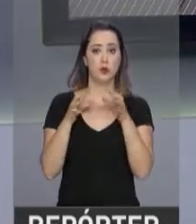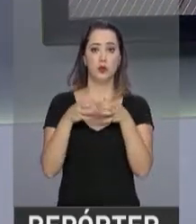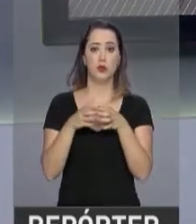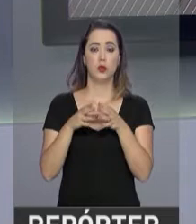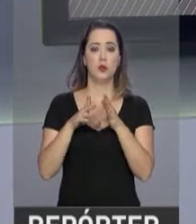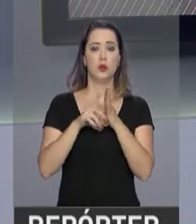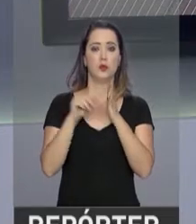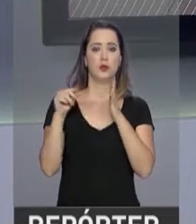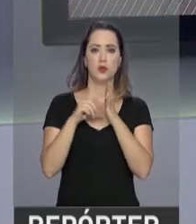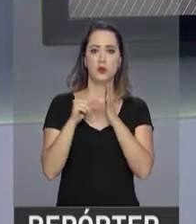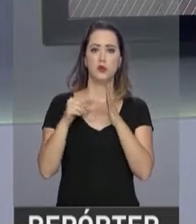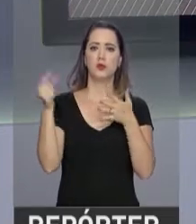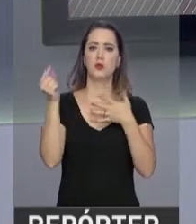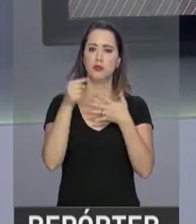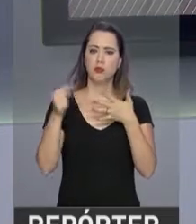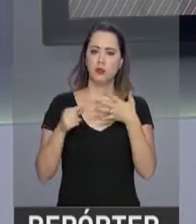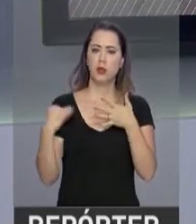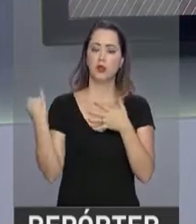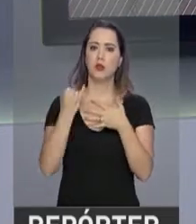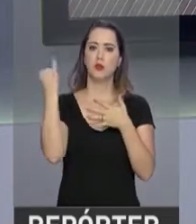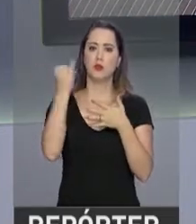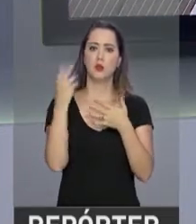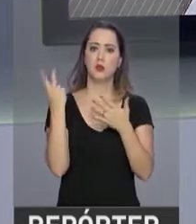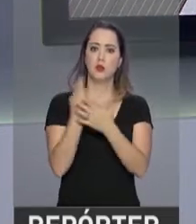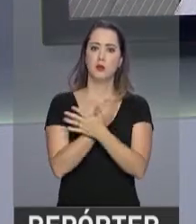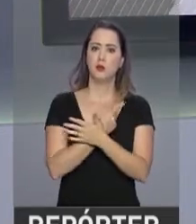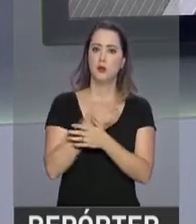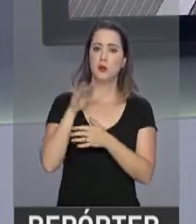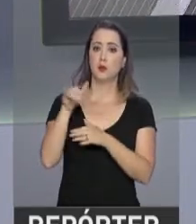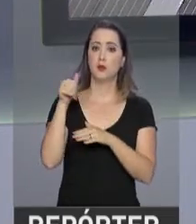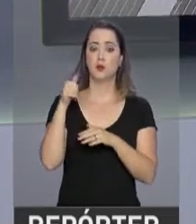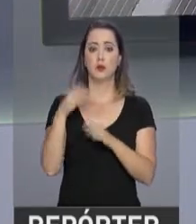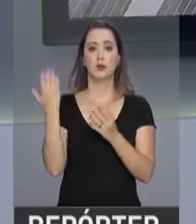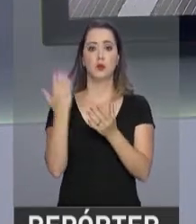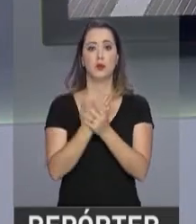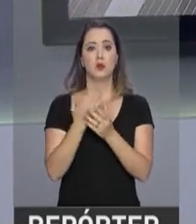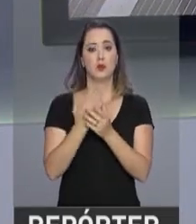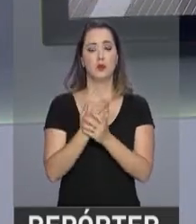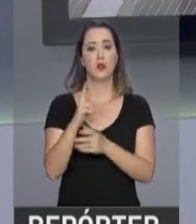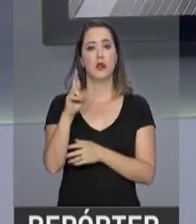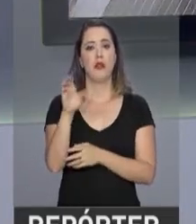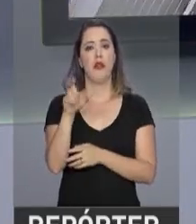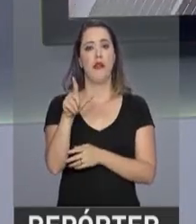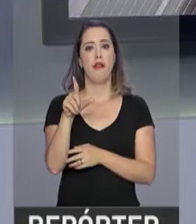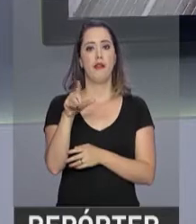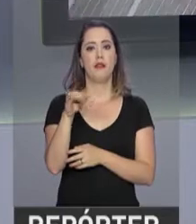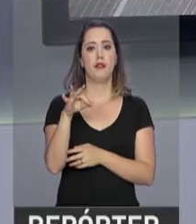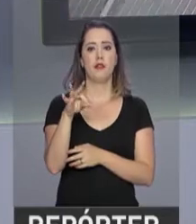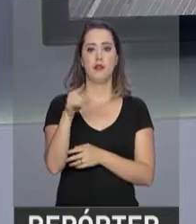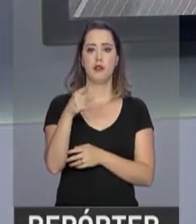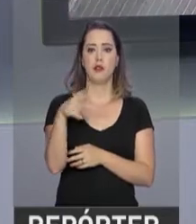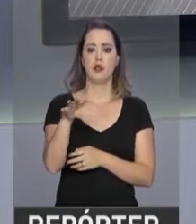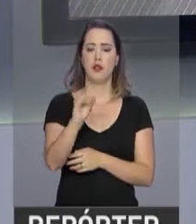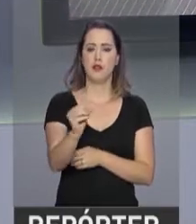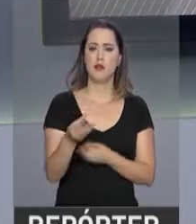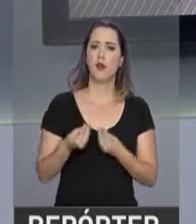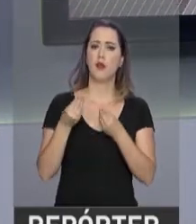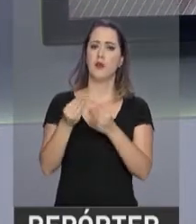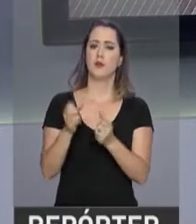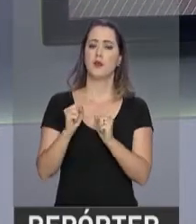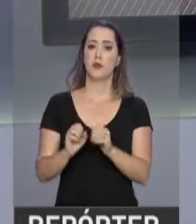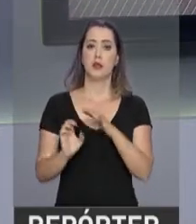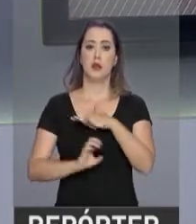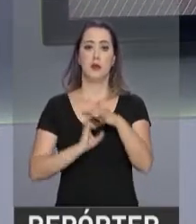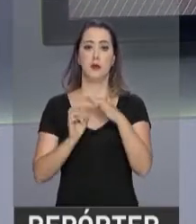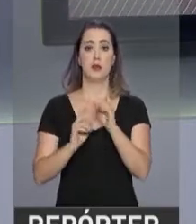do planalto foram decididos pontos importantes para realizar o chamado processo de relicitação ele vai garantir que empresas